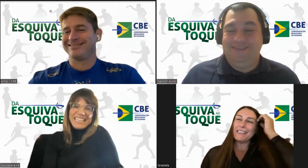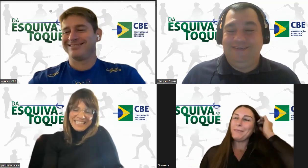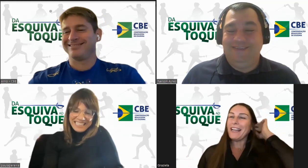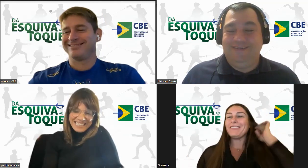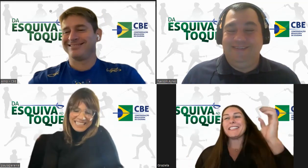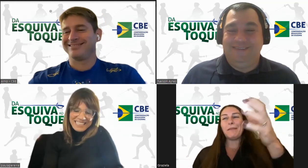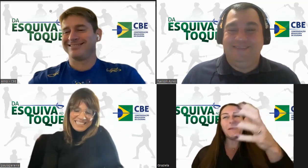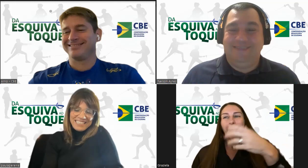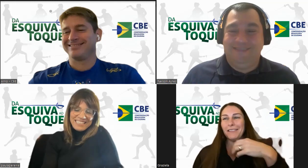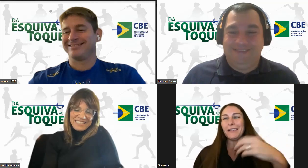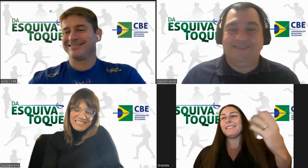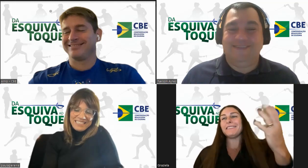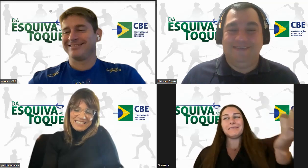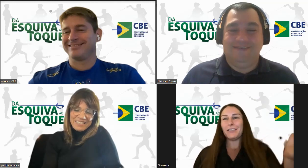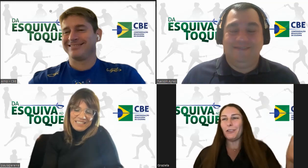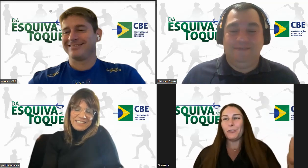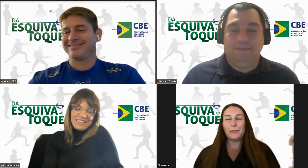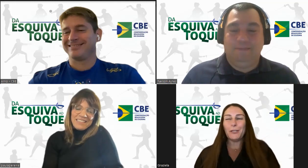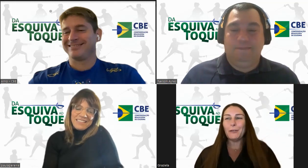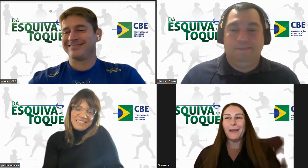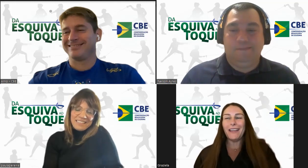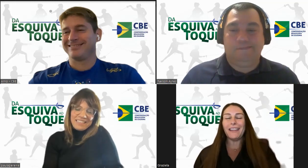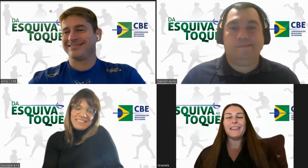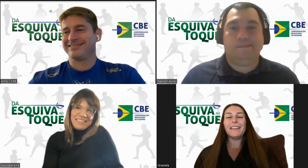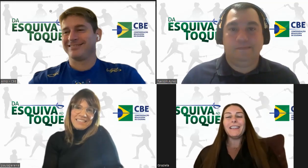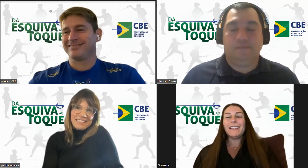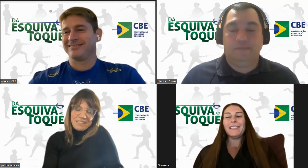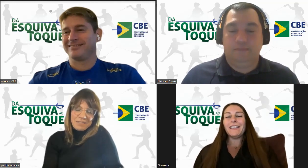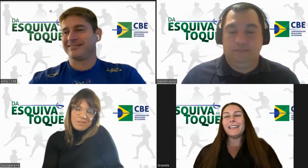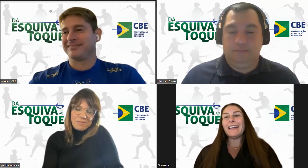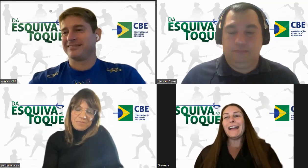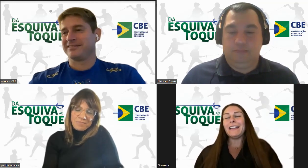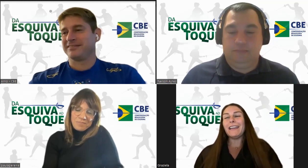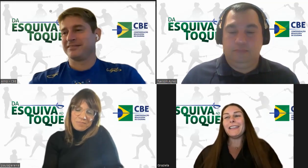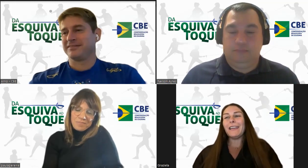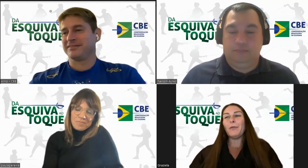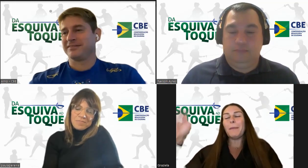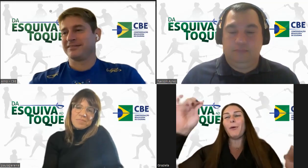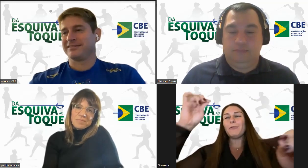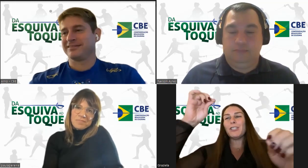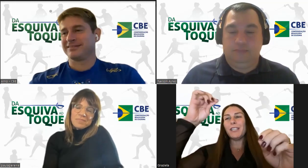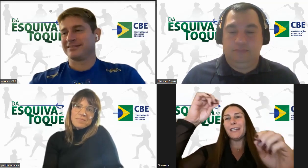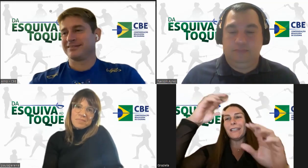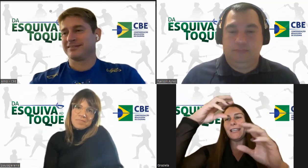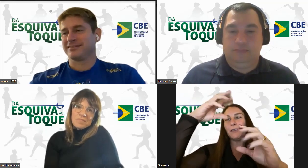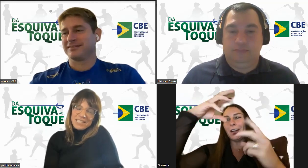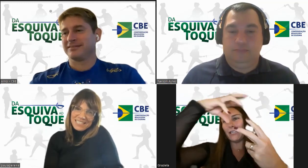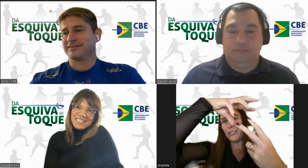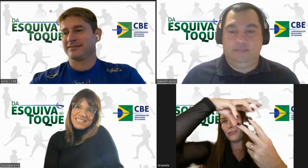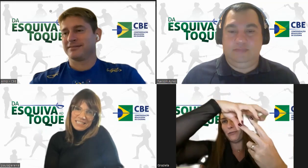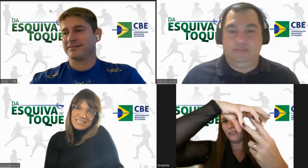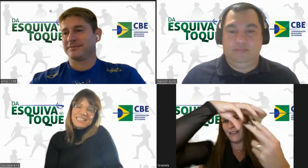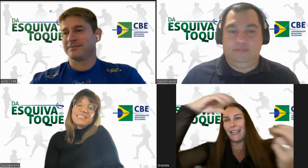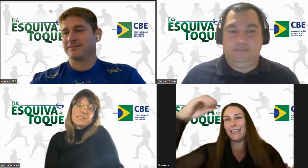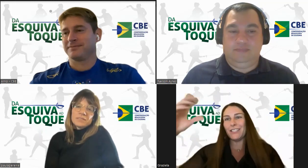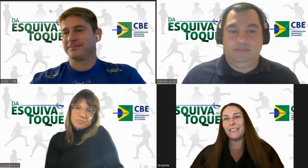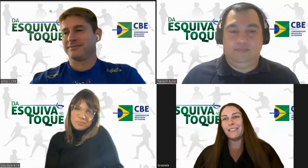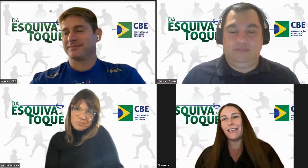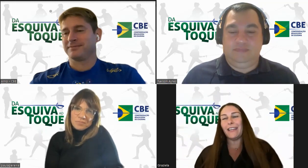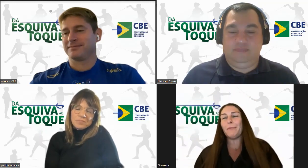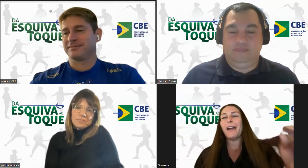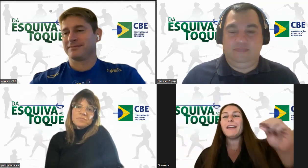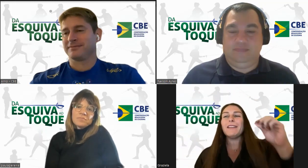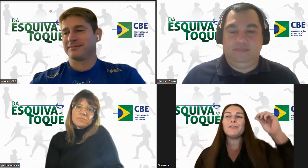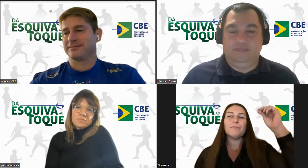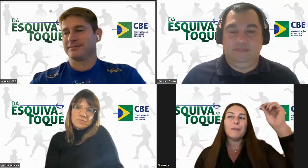as palavras da Paula colocou muito bem e agregar né que é uma pontinha daquele guarda-chuva né que